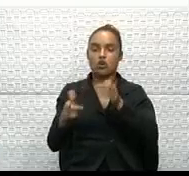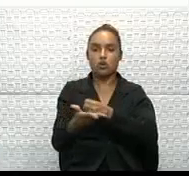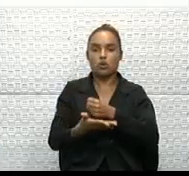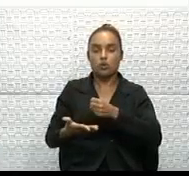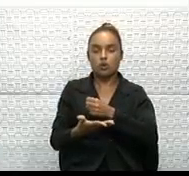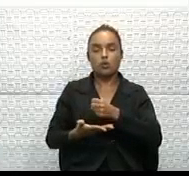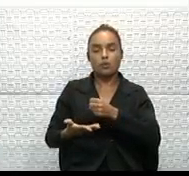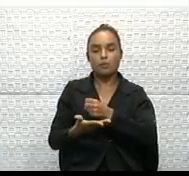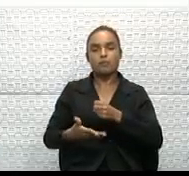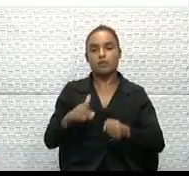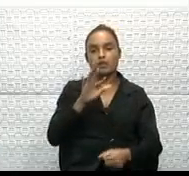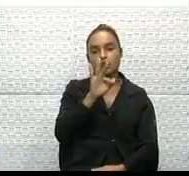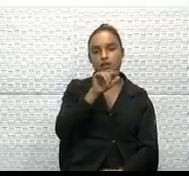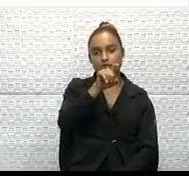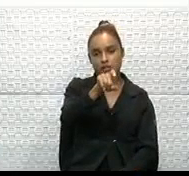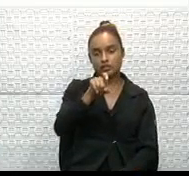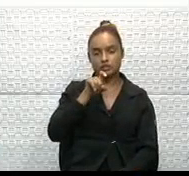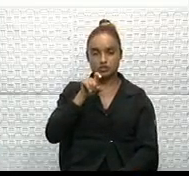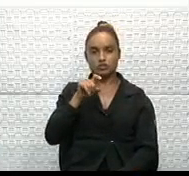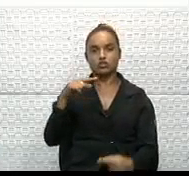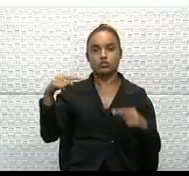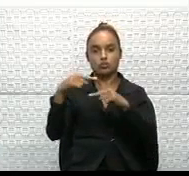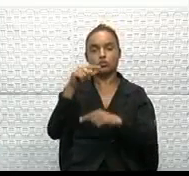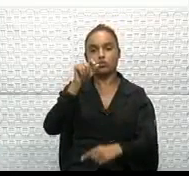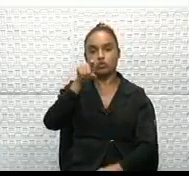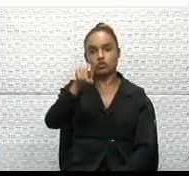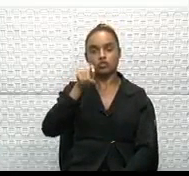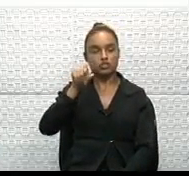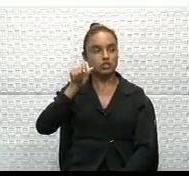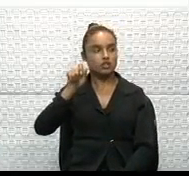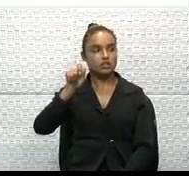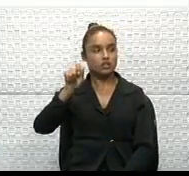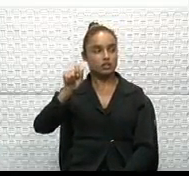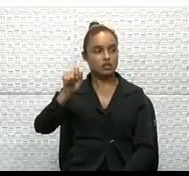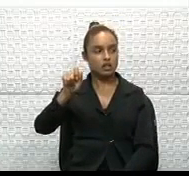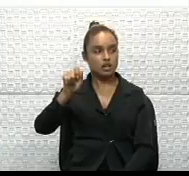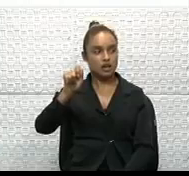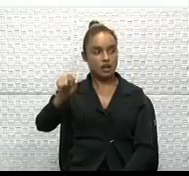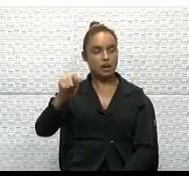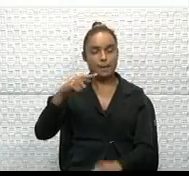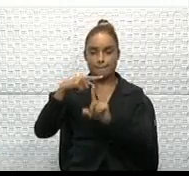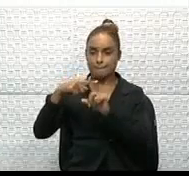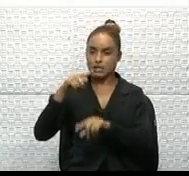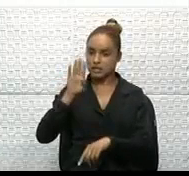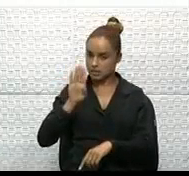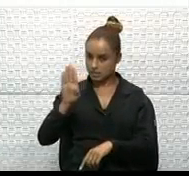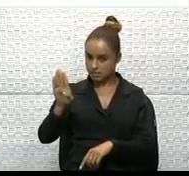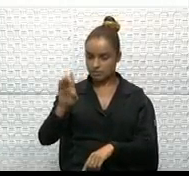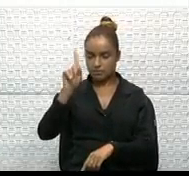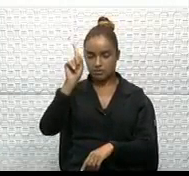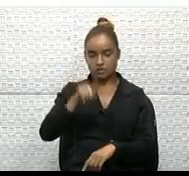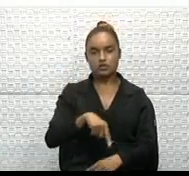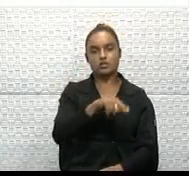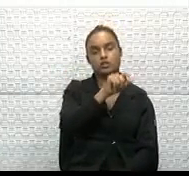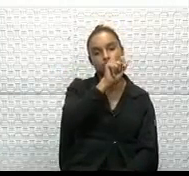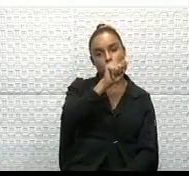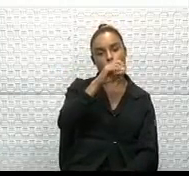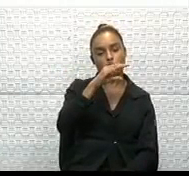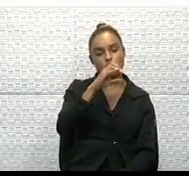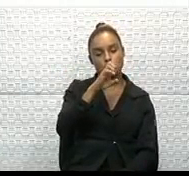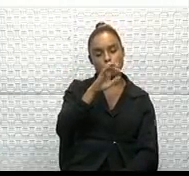estrutura f de x igual a x mais b, em que o a ele é denominado de coeficiente angular,